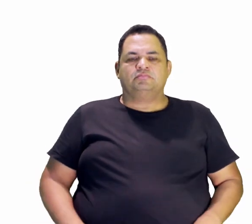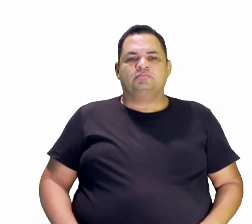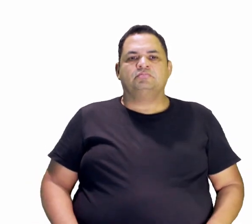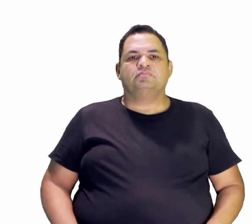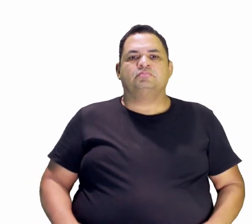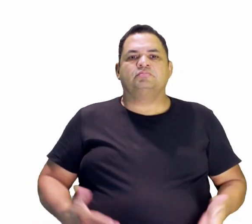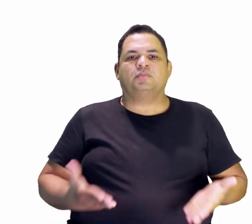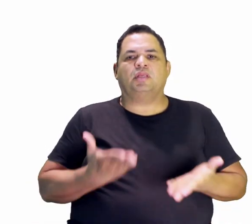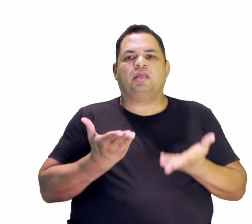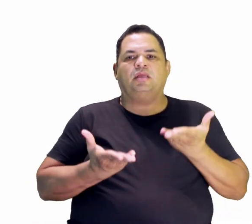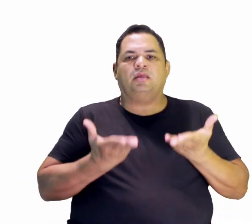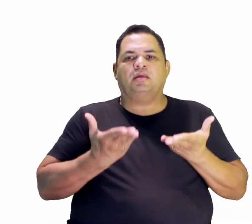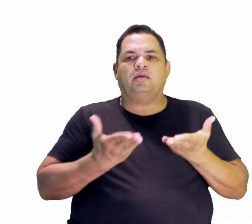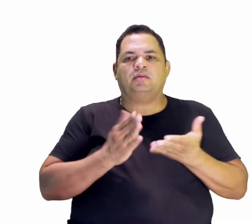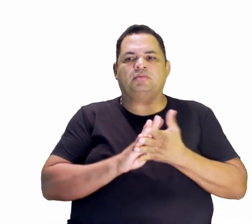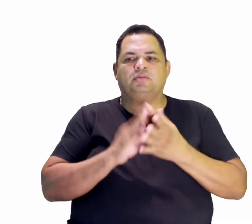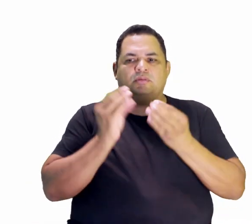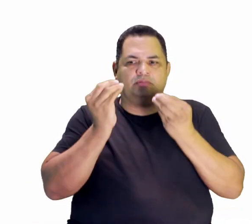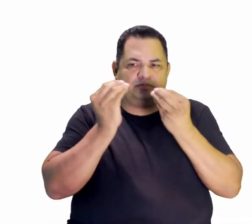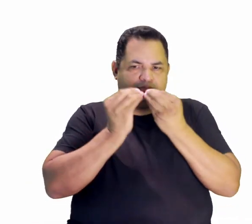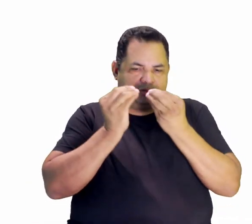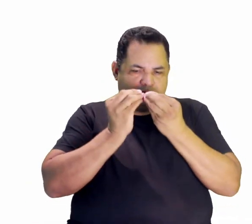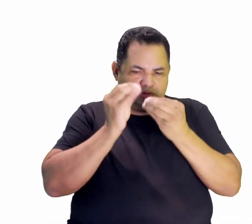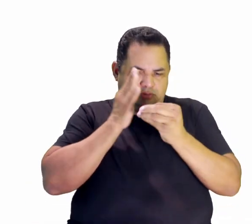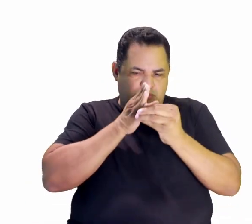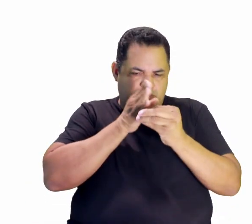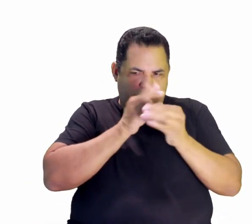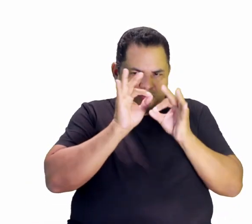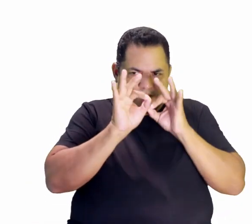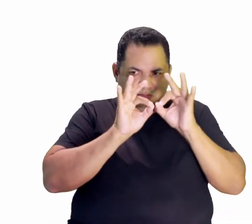A condição de equilíbrio de uma partícula, tá?